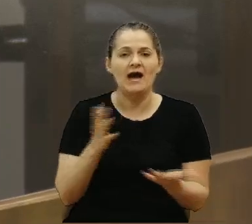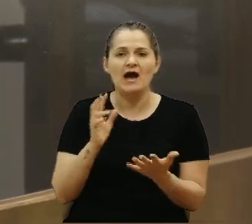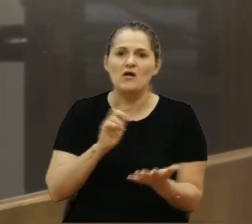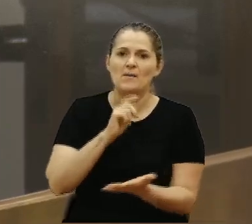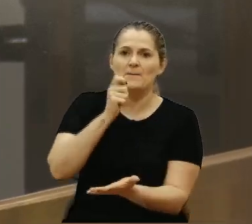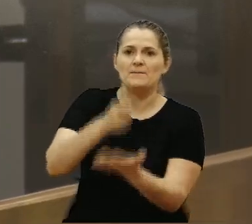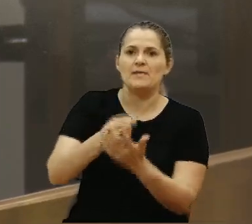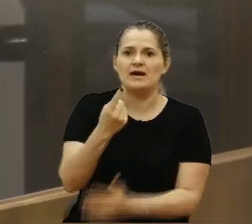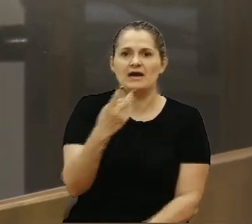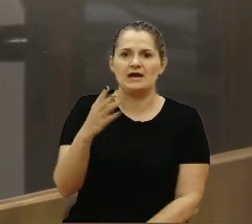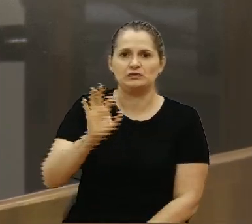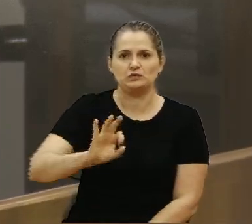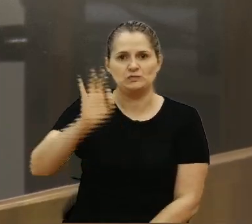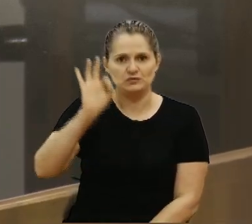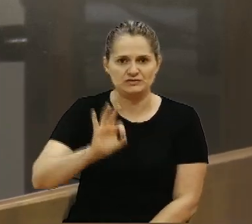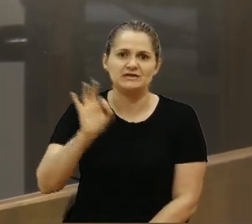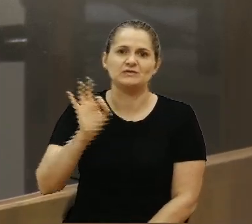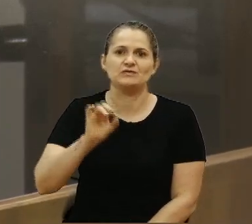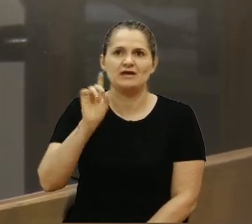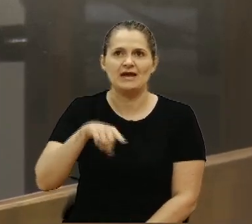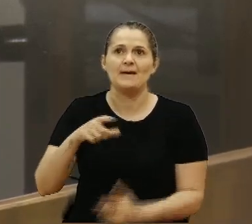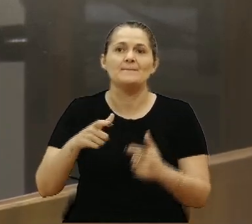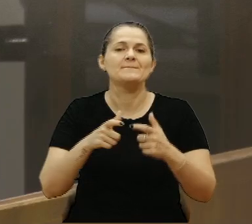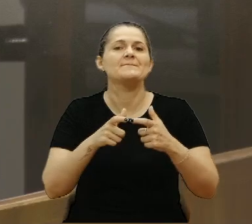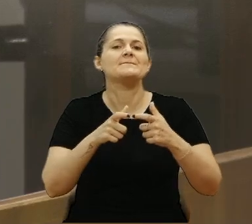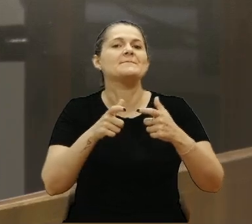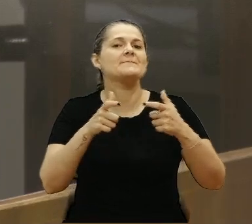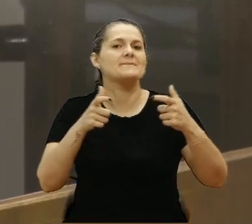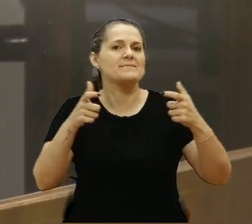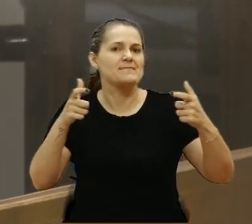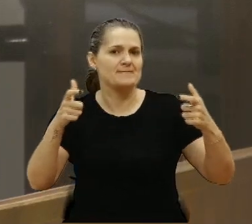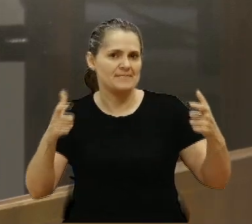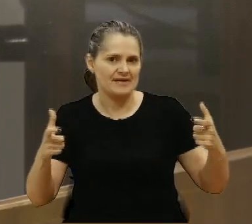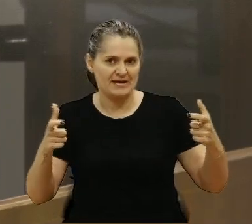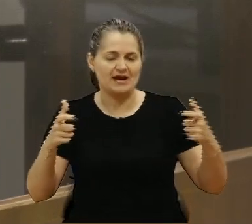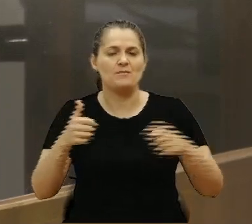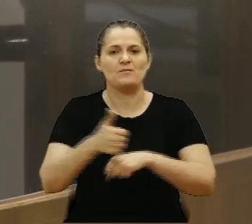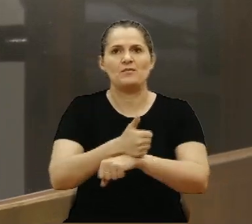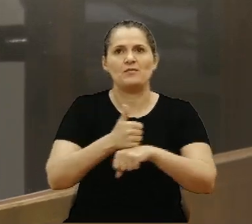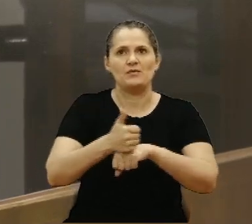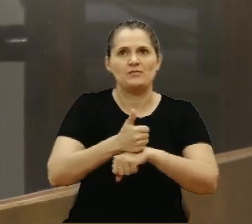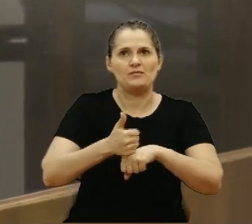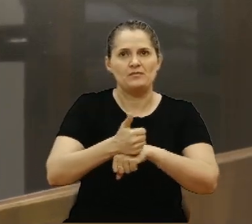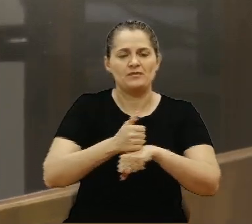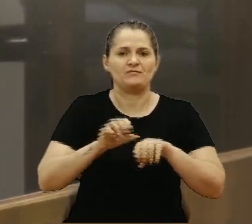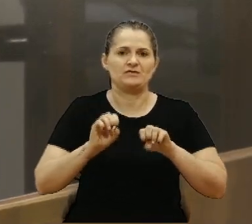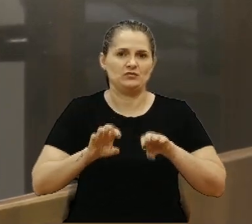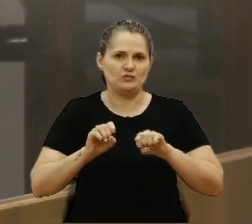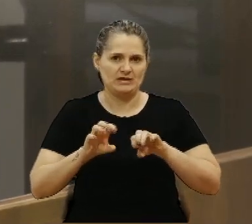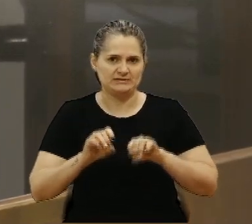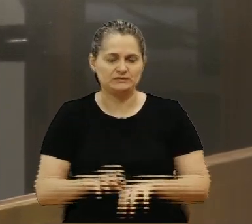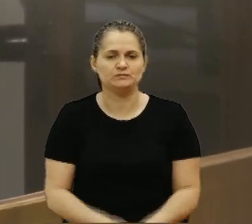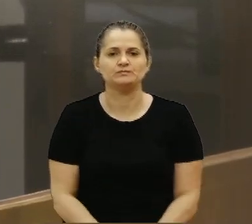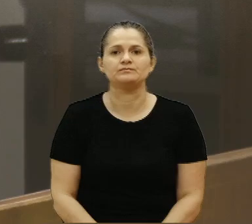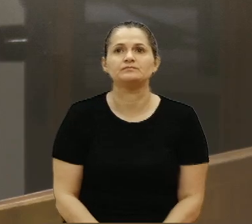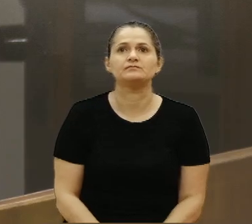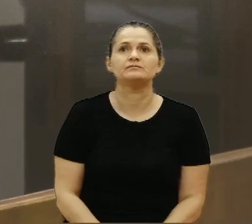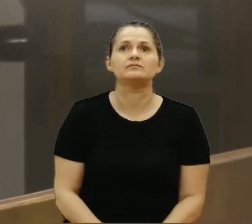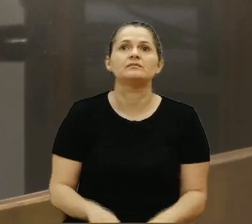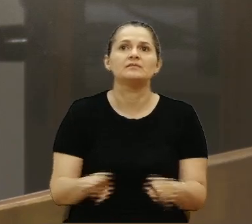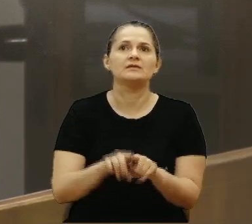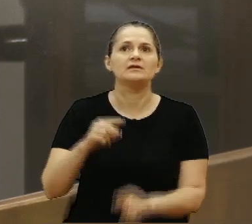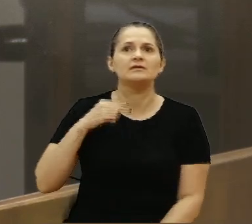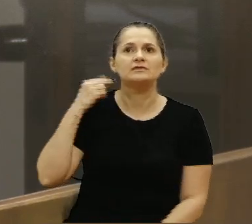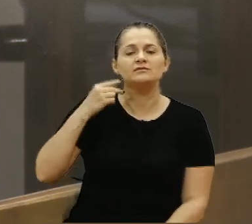pagando 14%, que é o caso da maioria dos profissionais da área da educação, inclusive do vereador